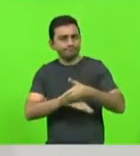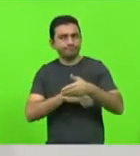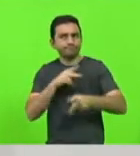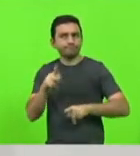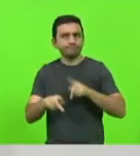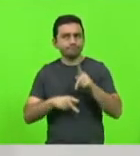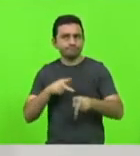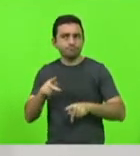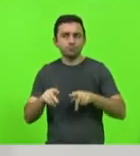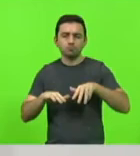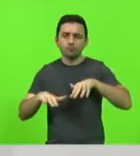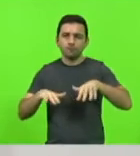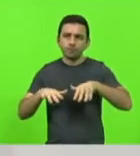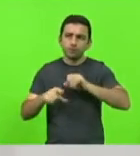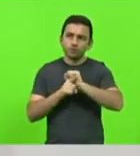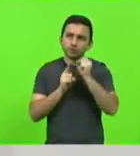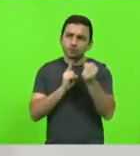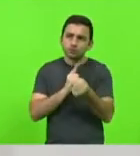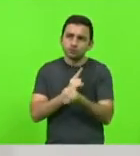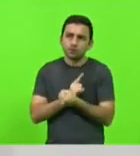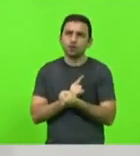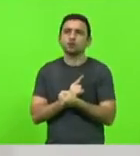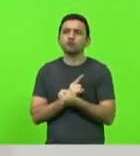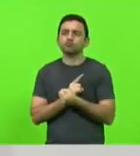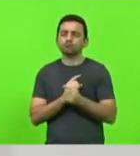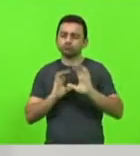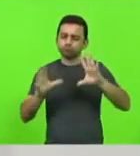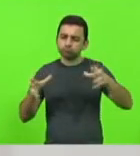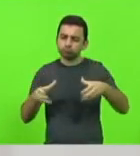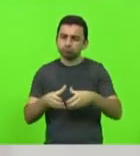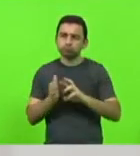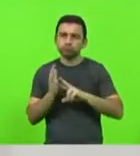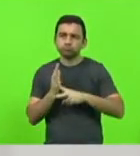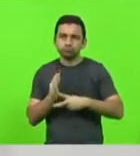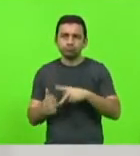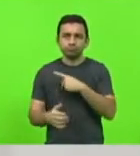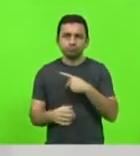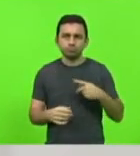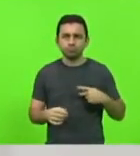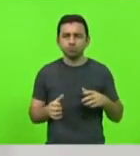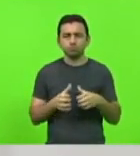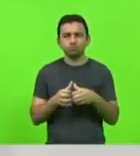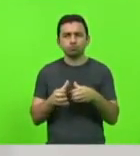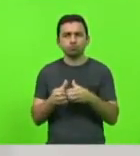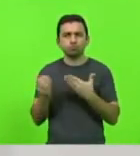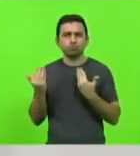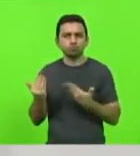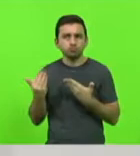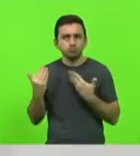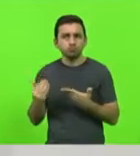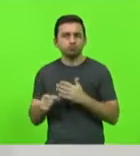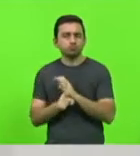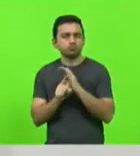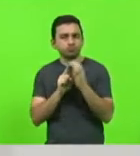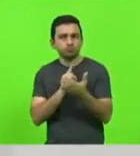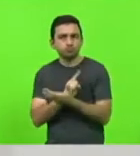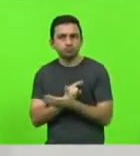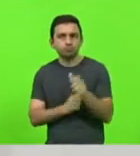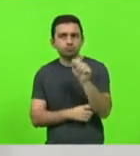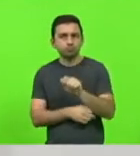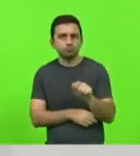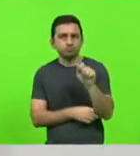aos movimentos sociais, ao coletivo sindical, às pastorais, grupos de jovens, comunidades,